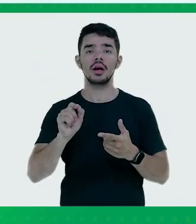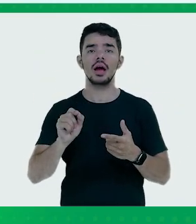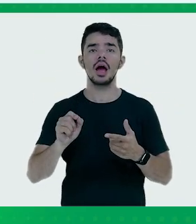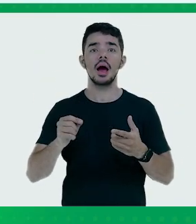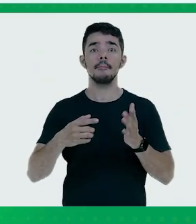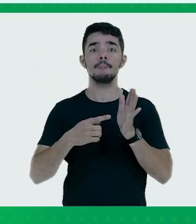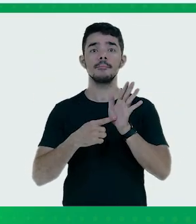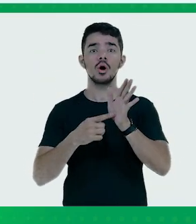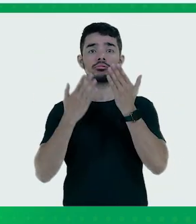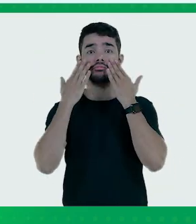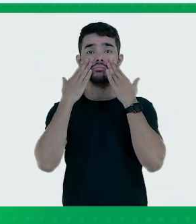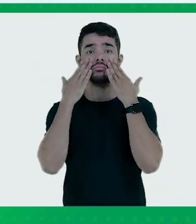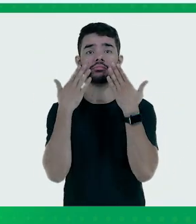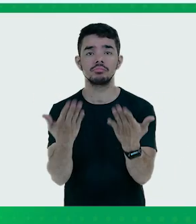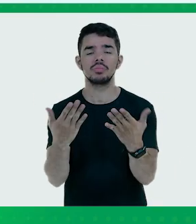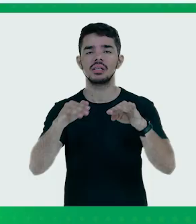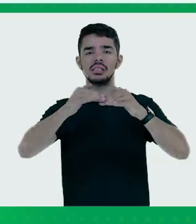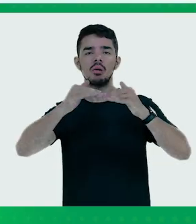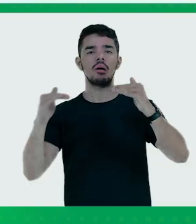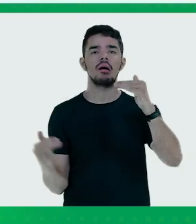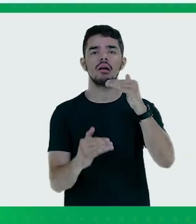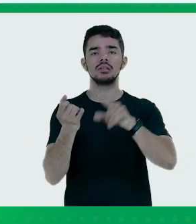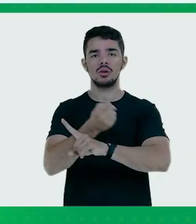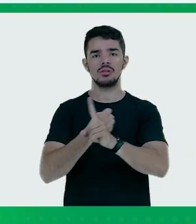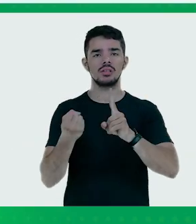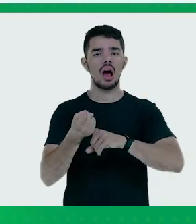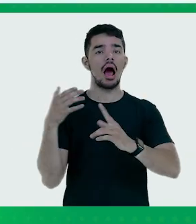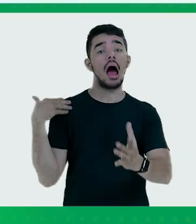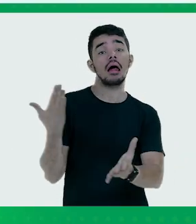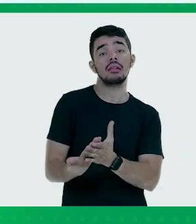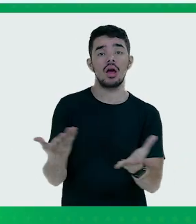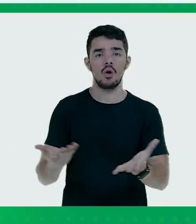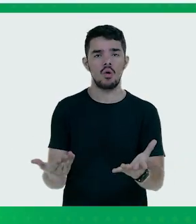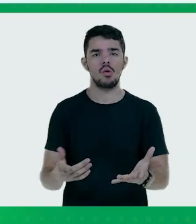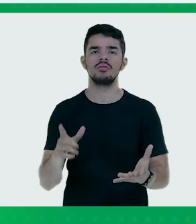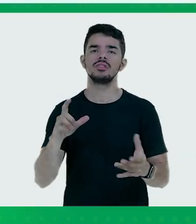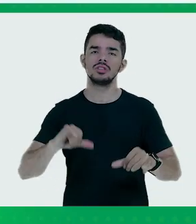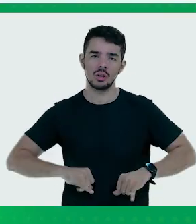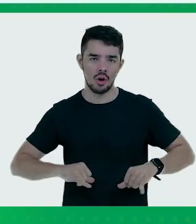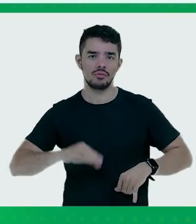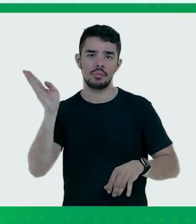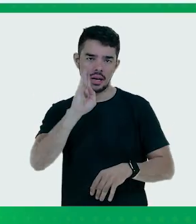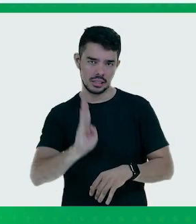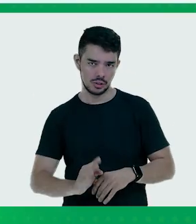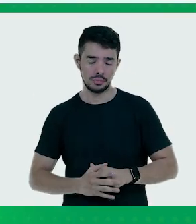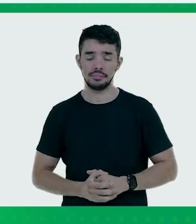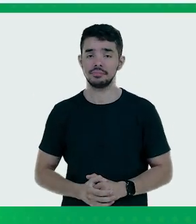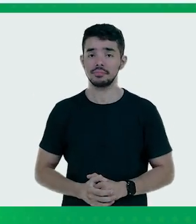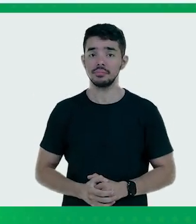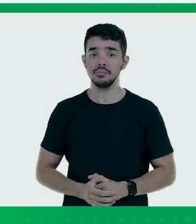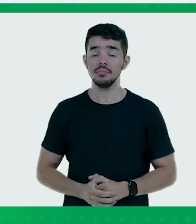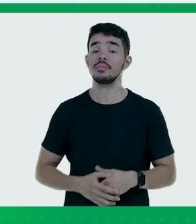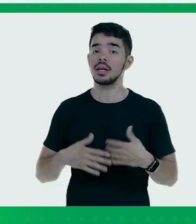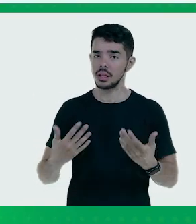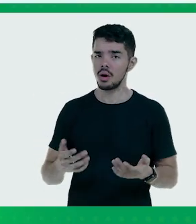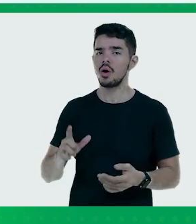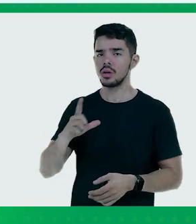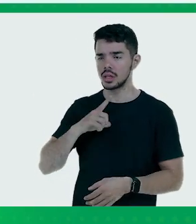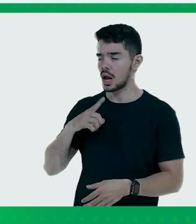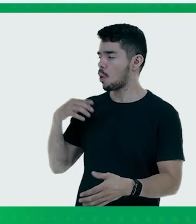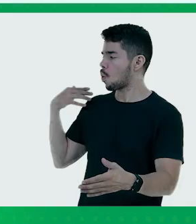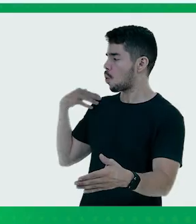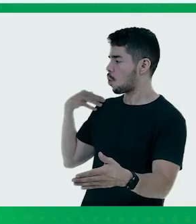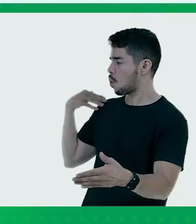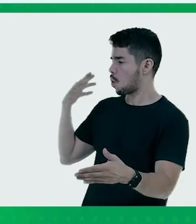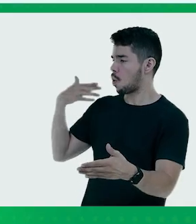as desigualdades sociais, que tanto hoje assolam o Brasil. Diante disso, nós vamos ter ao longo da história,